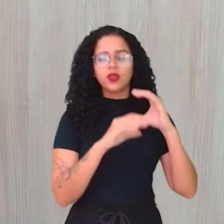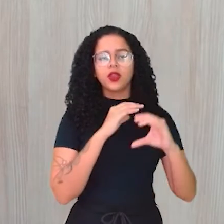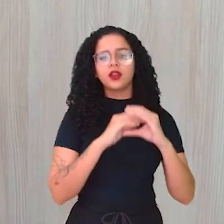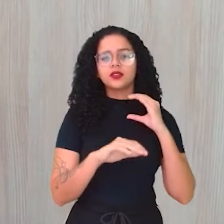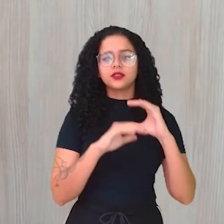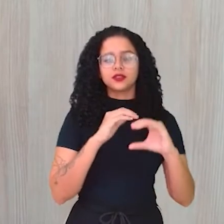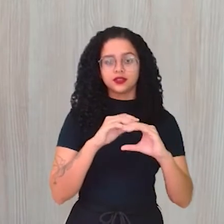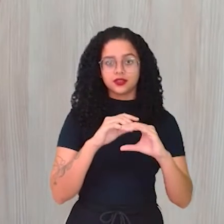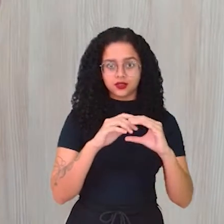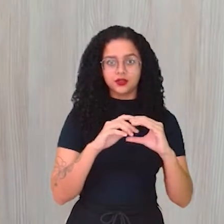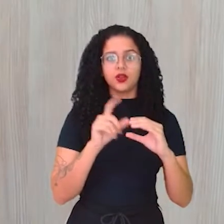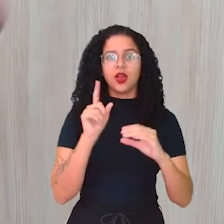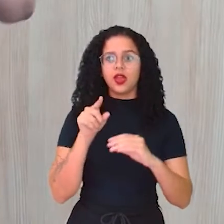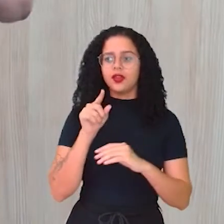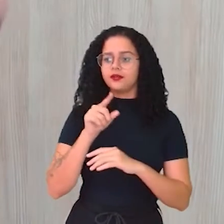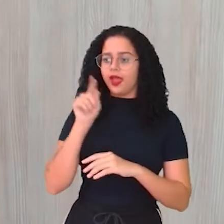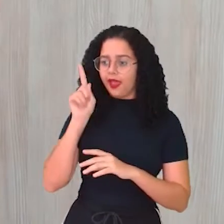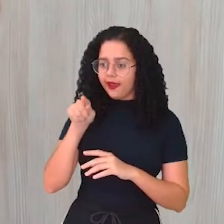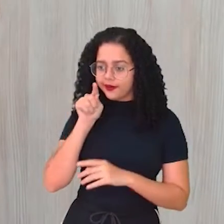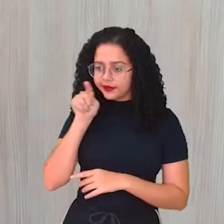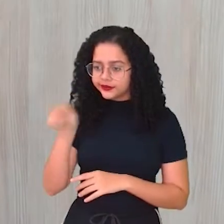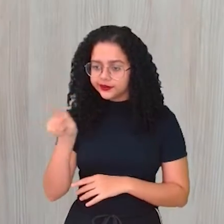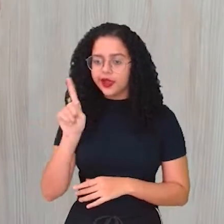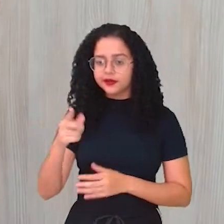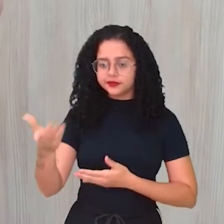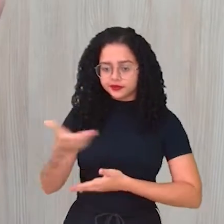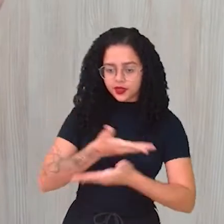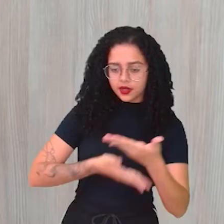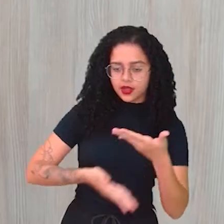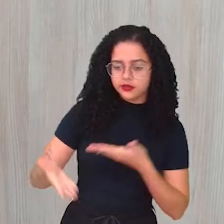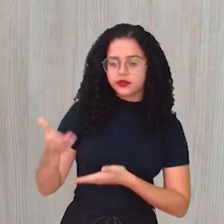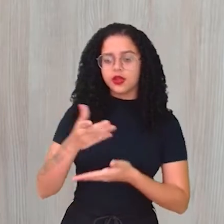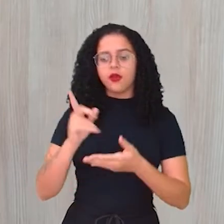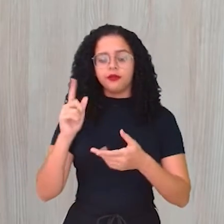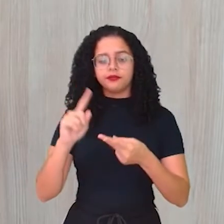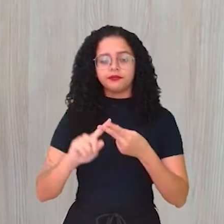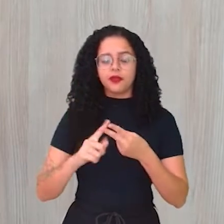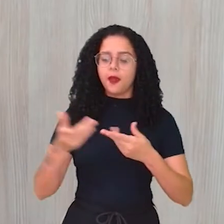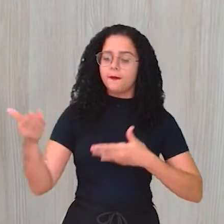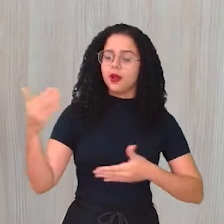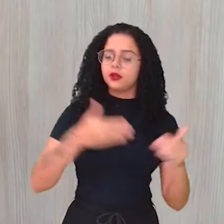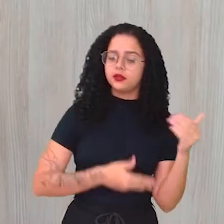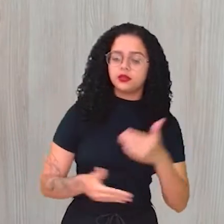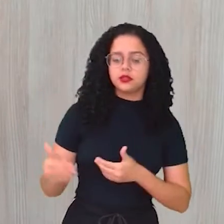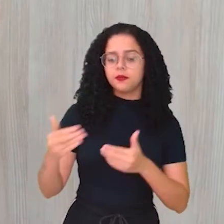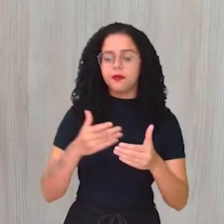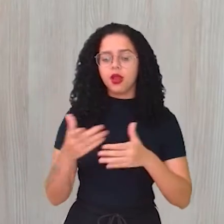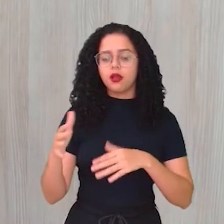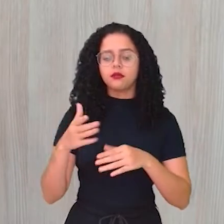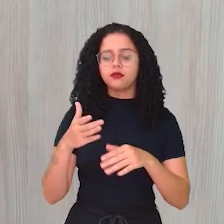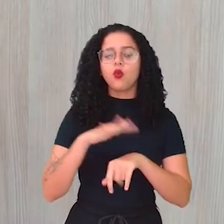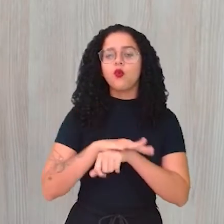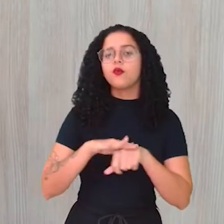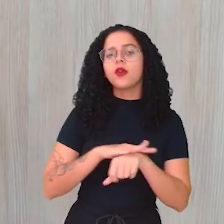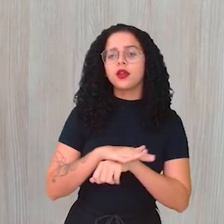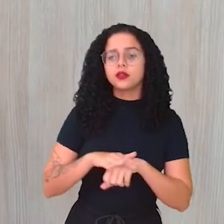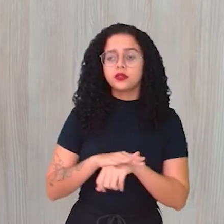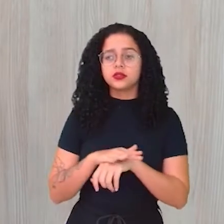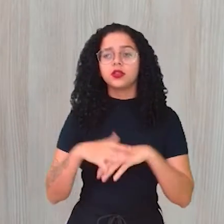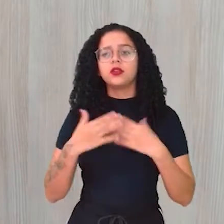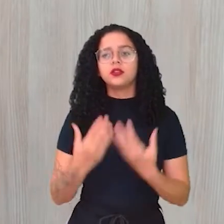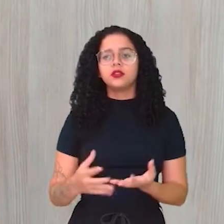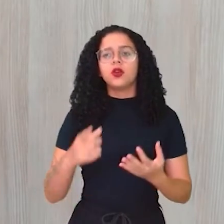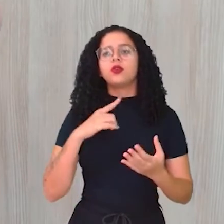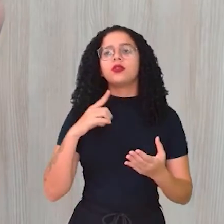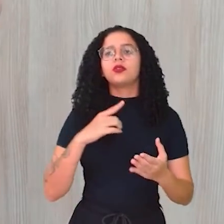vários. Comunicação é isso aqui, né? A interação, é participar de uma situação comunicativa. E aí a gente tem a